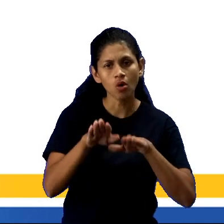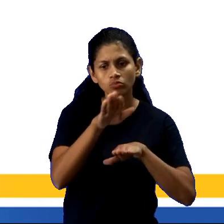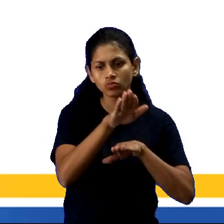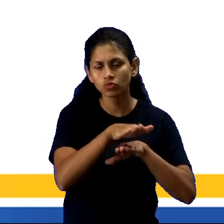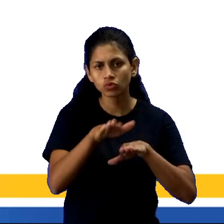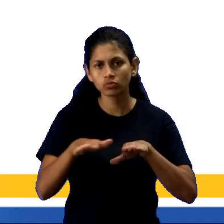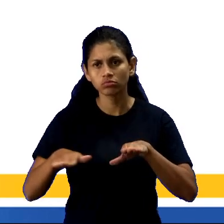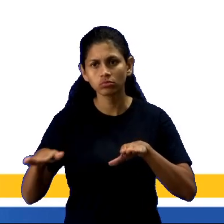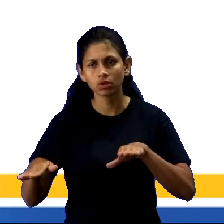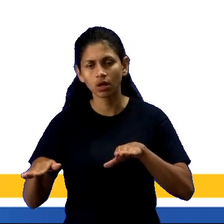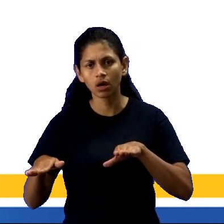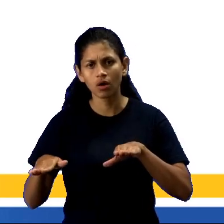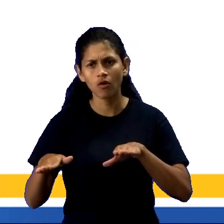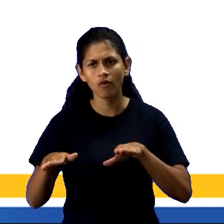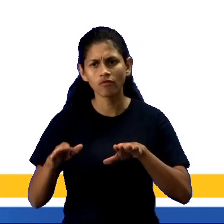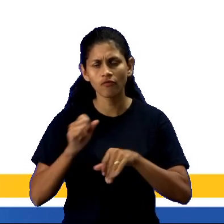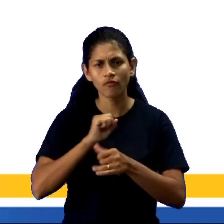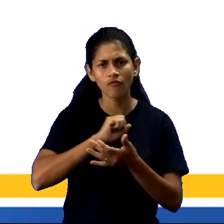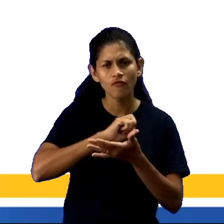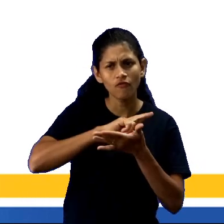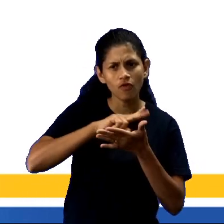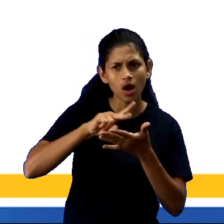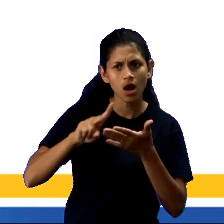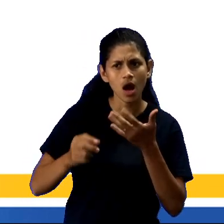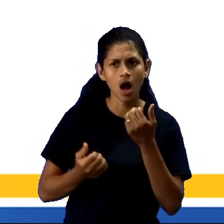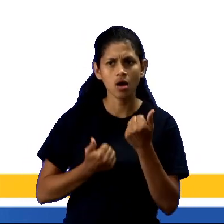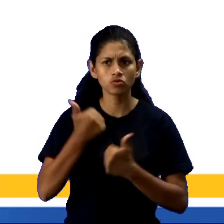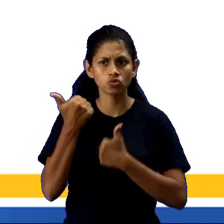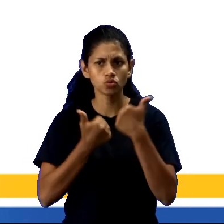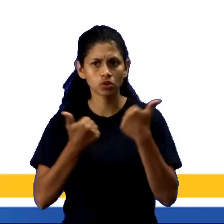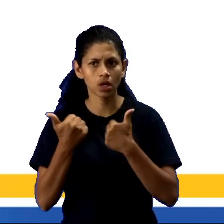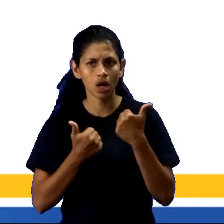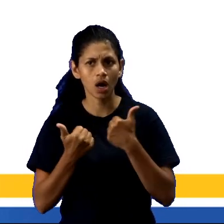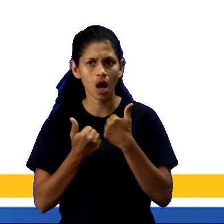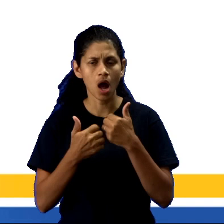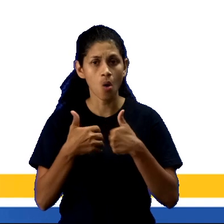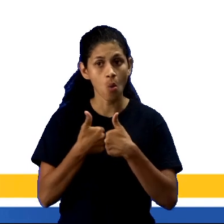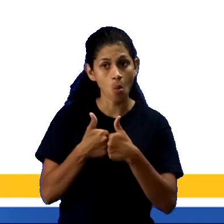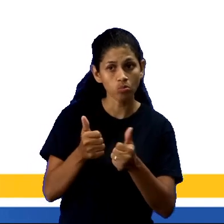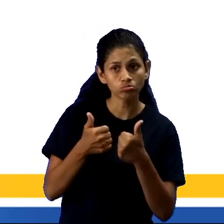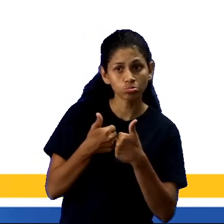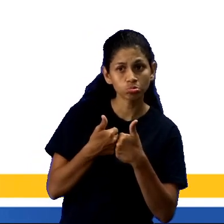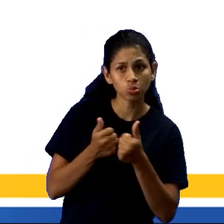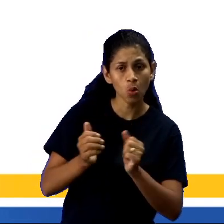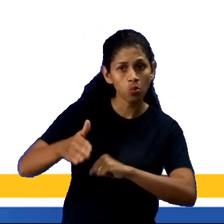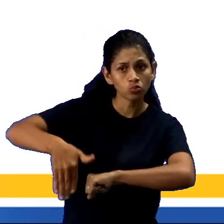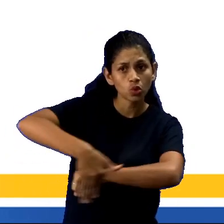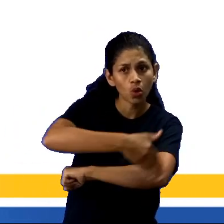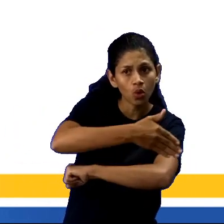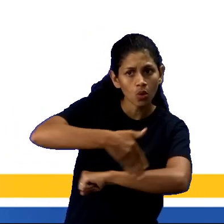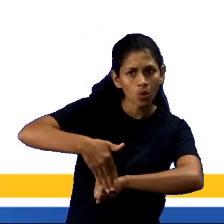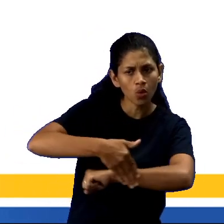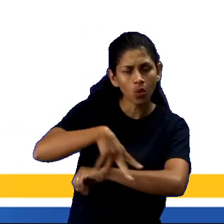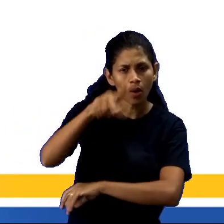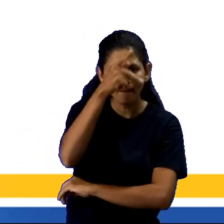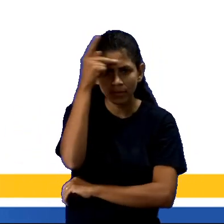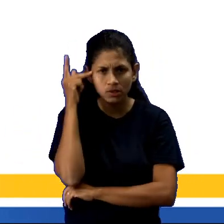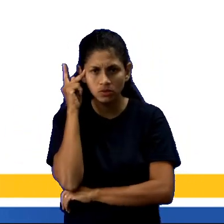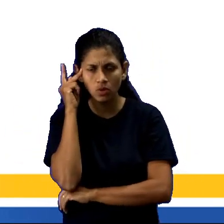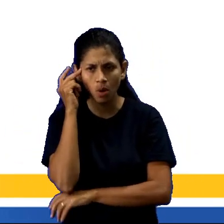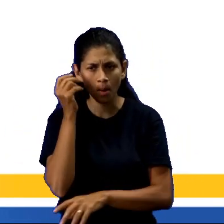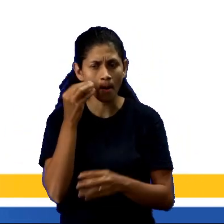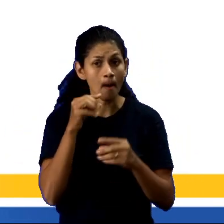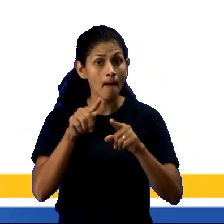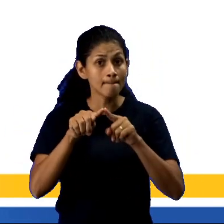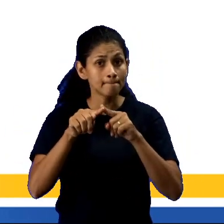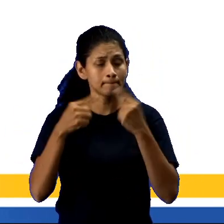de pedestre, vários carros, um ônibus, calçada e pessoas. Mas observem o comportamento